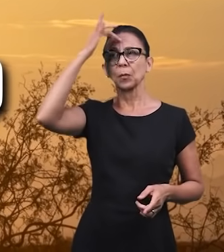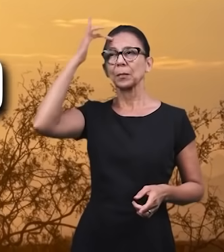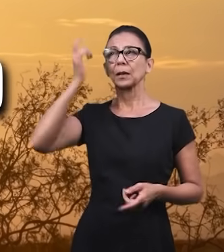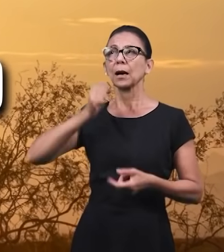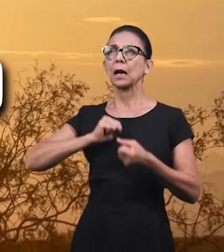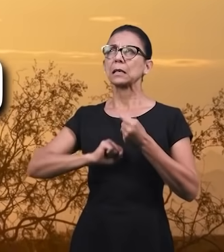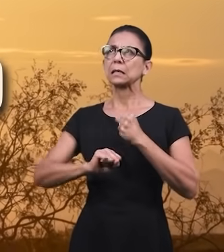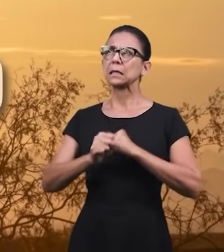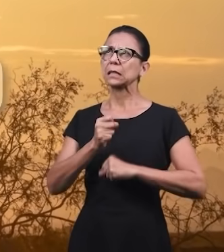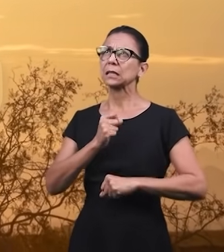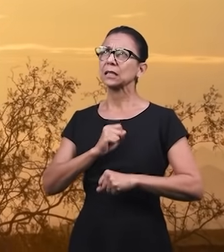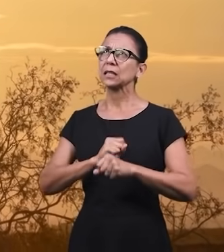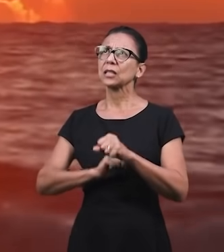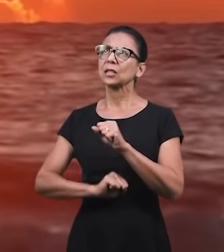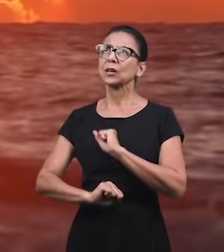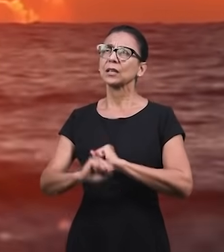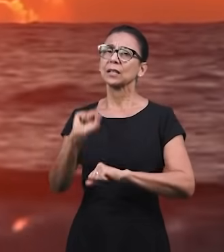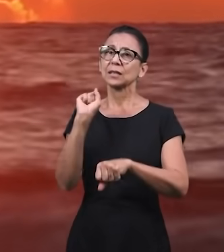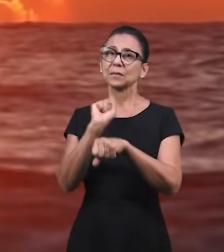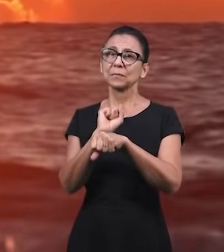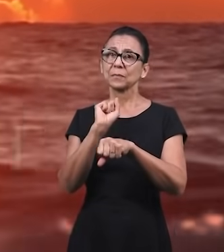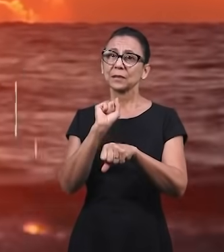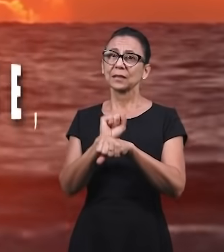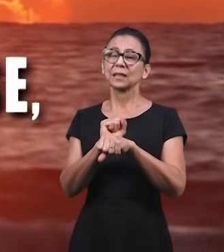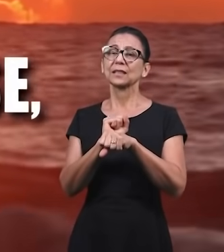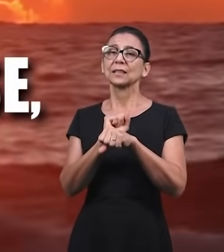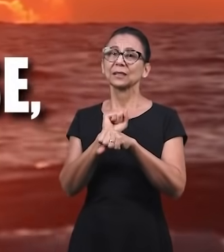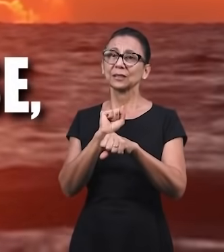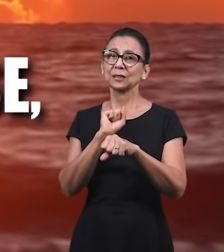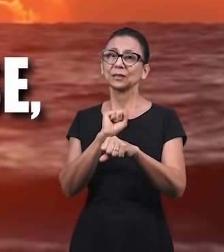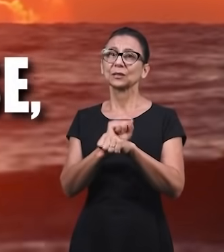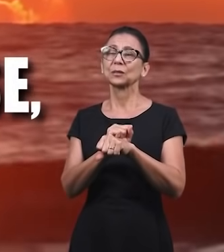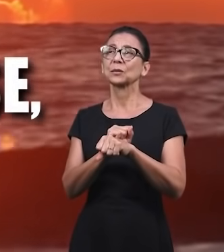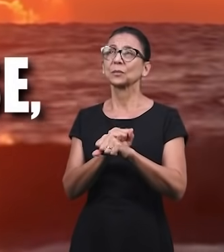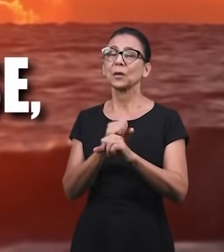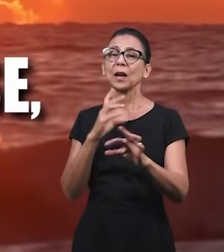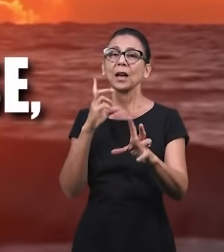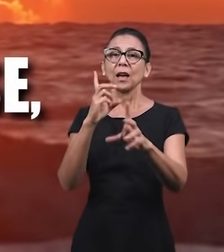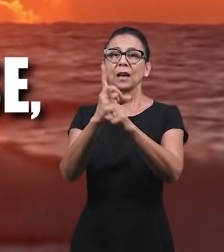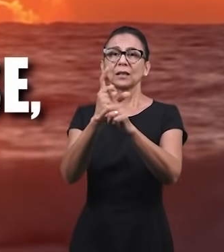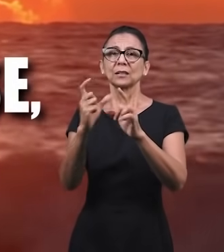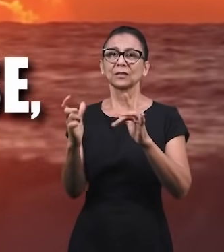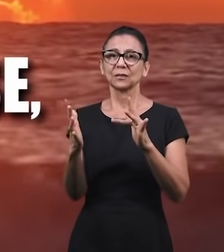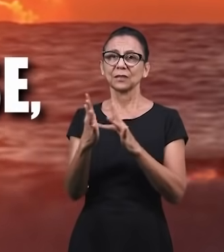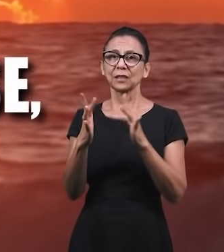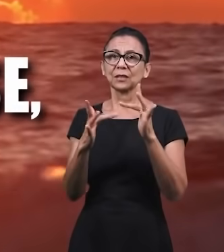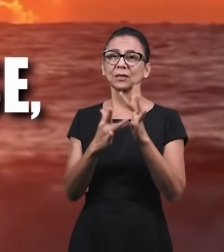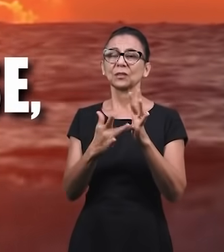encontrar, venha sem mais demorar.